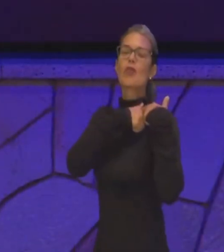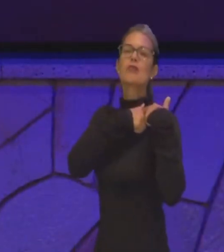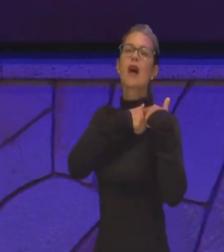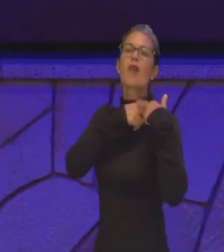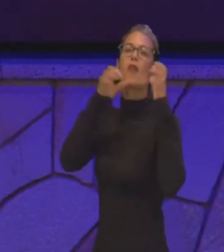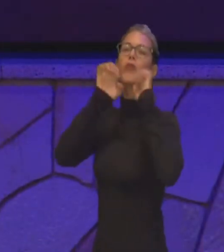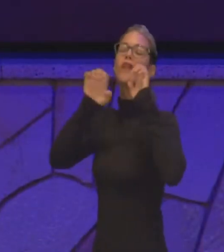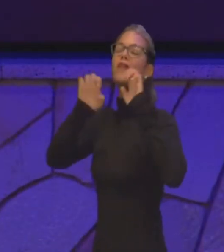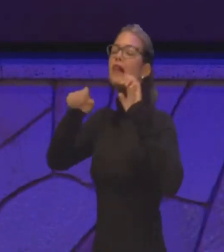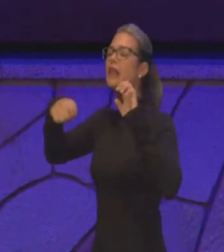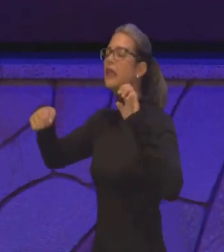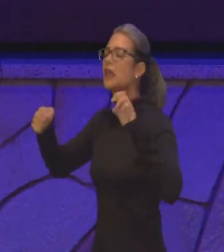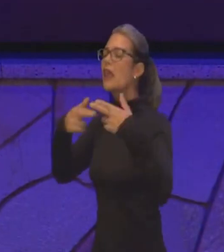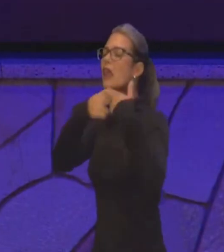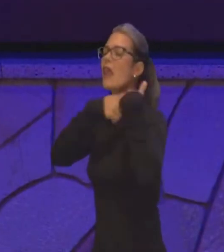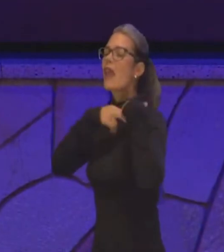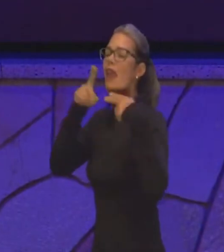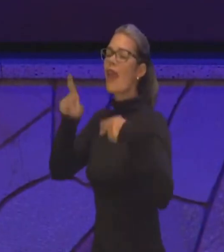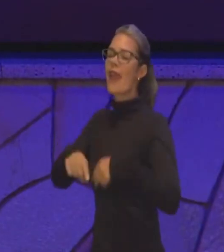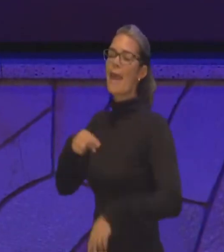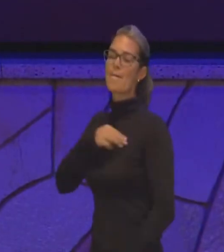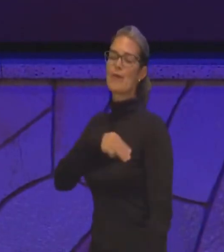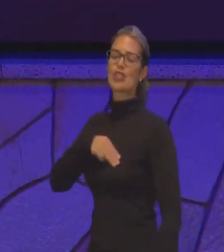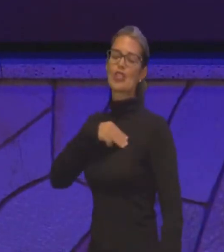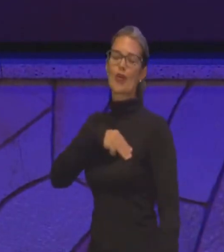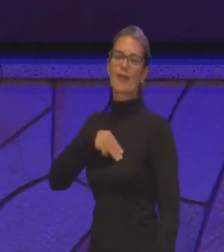missionários, são os profissionais.